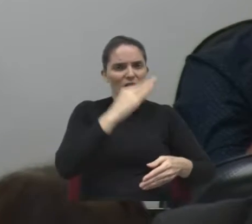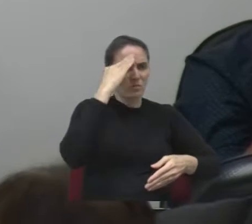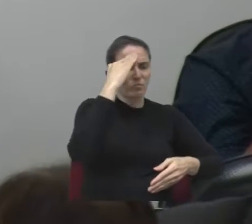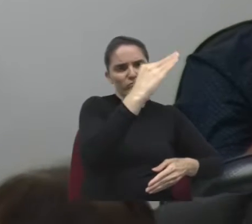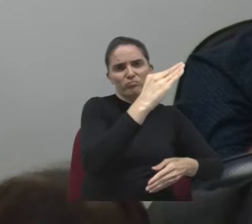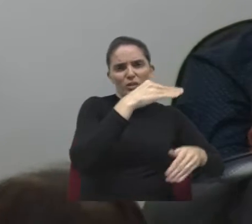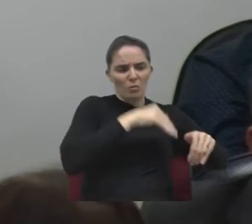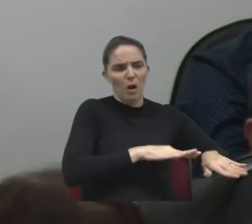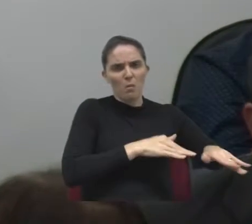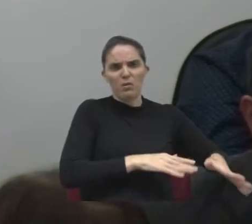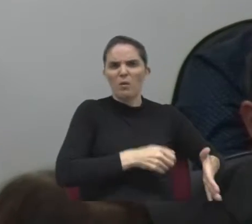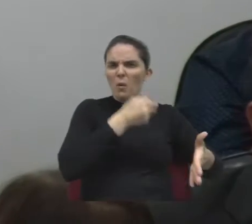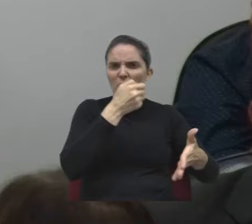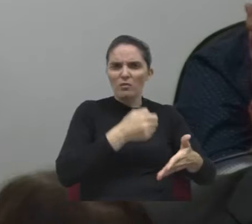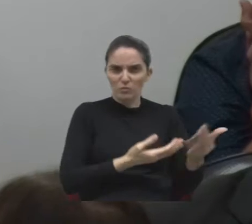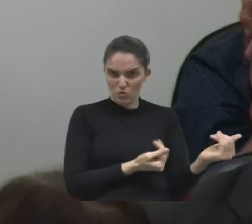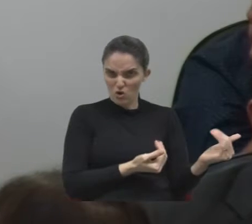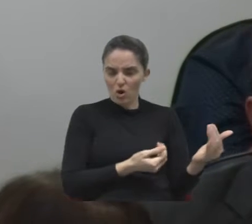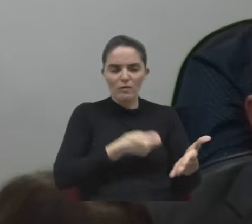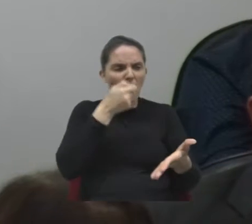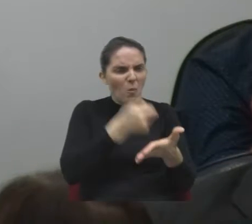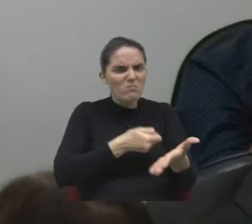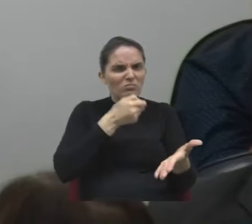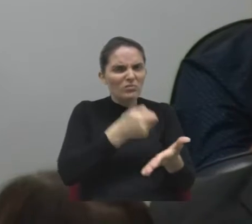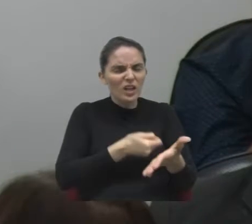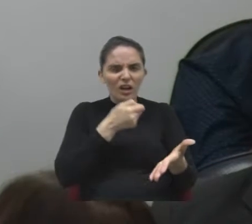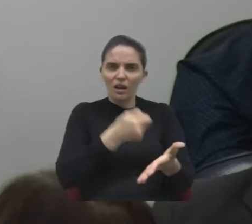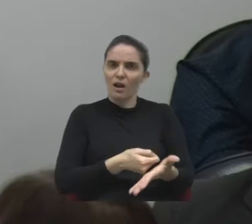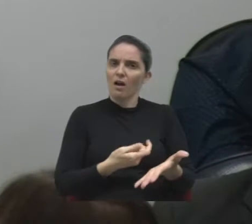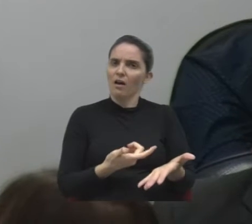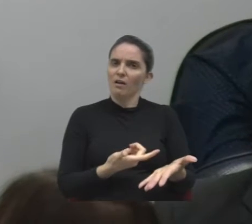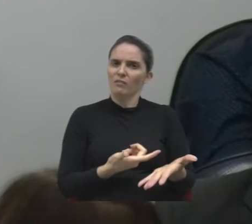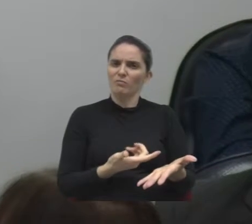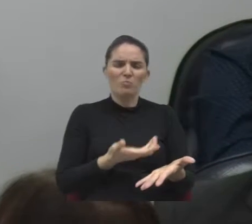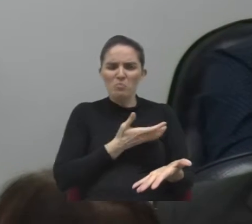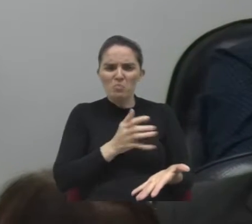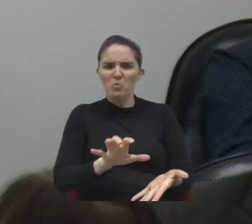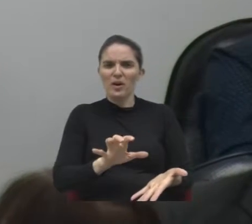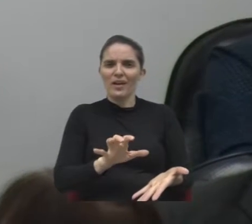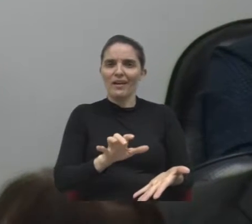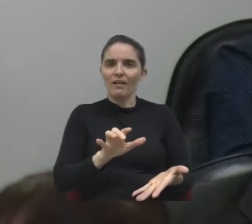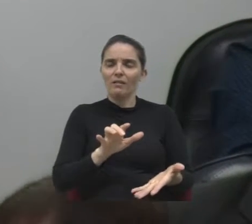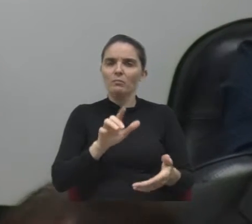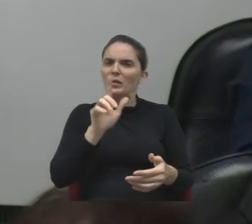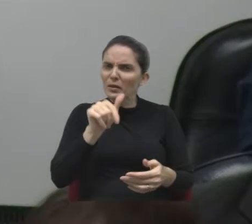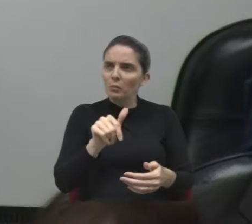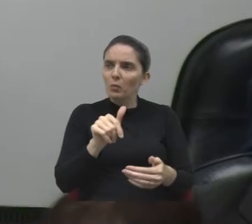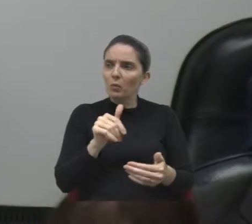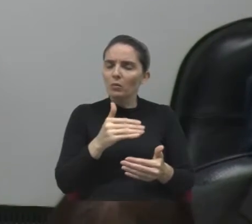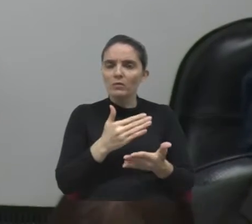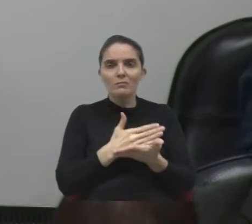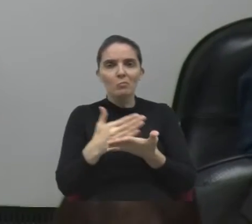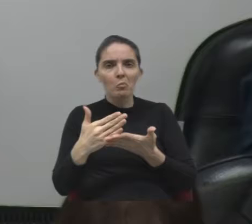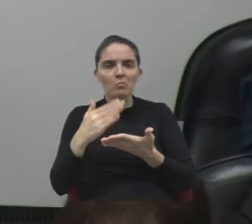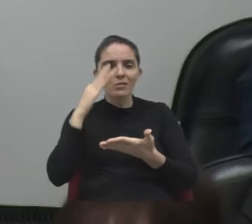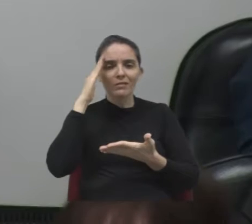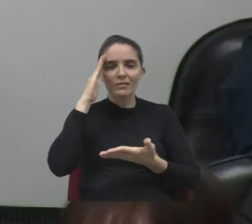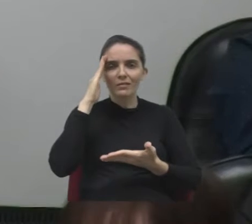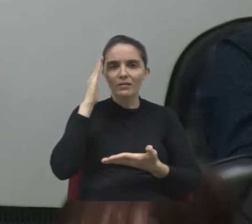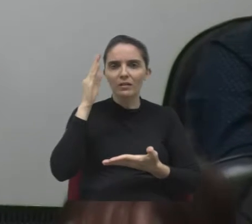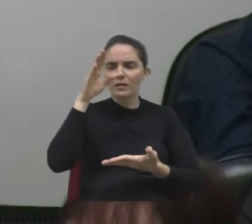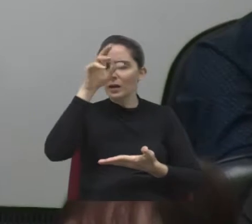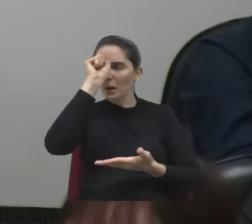caso. Mas aí você começa a ter um entendimento, ali a aprender algumas coisas